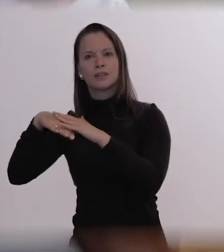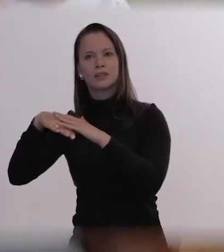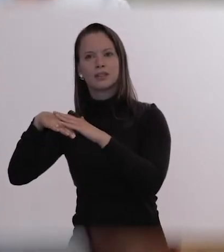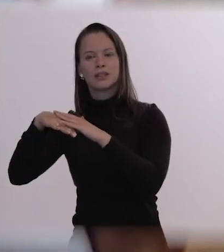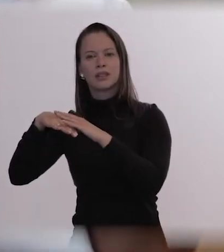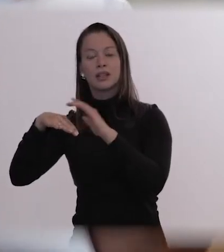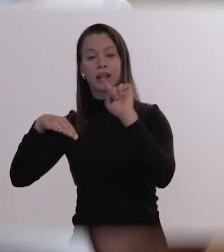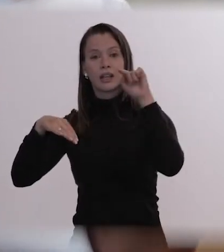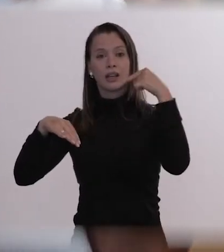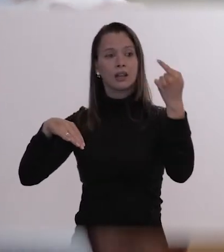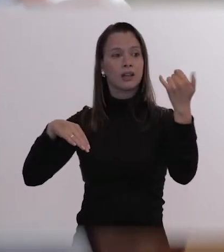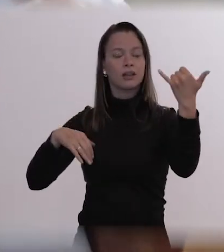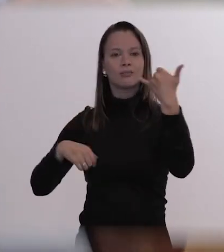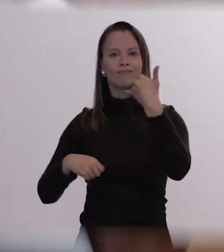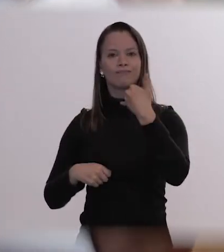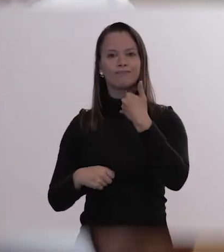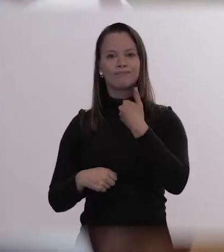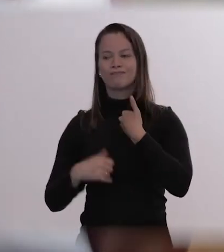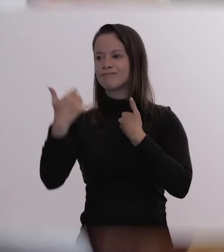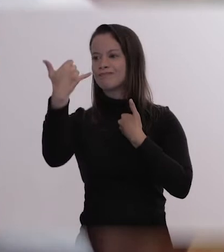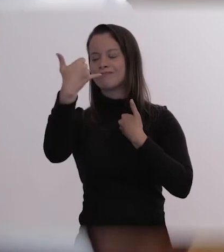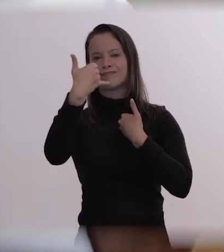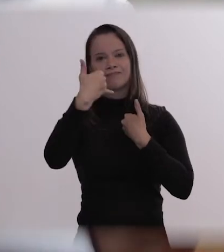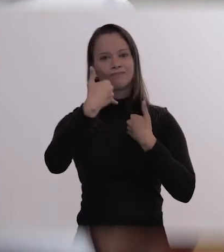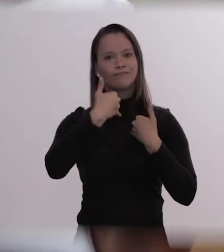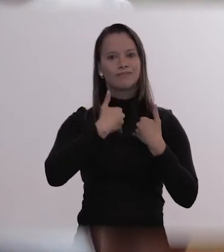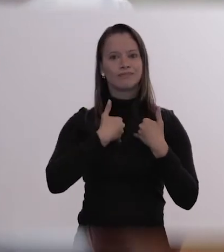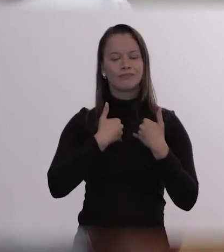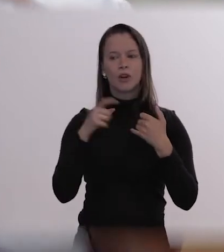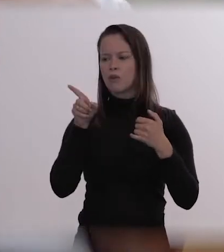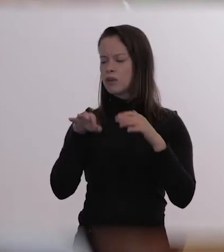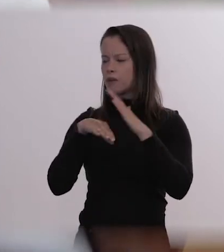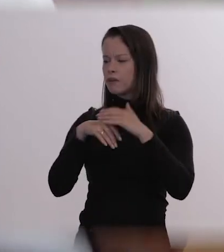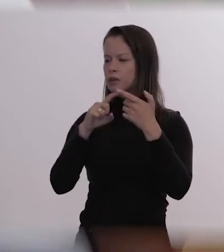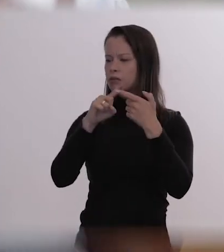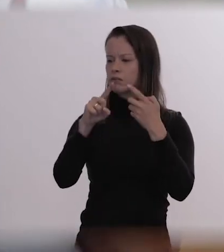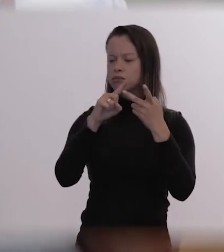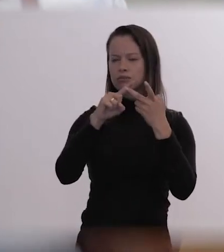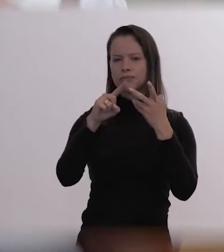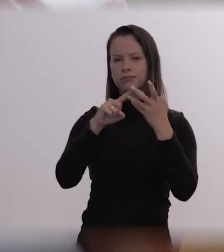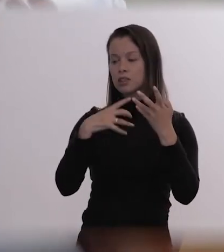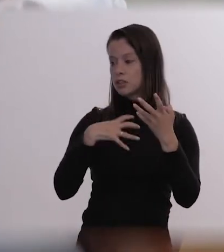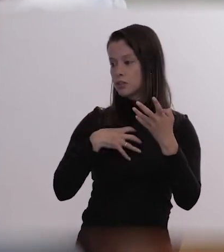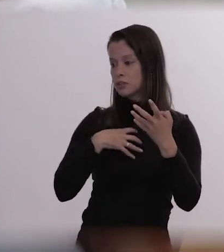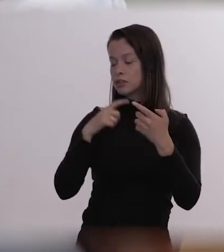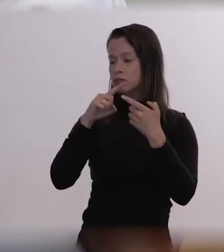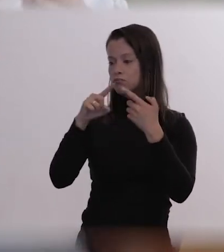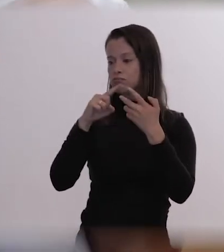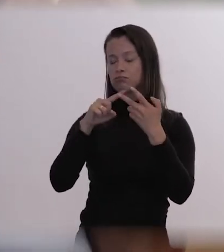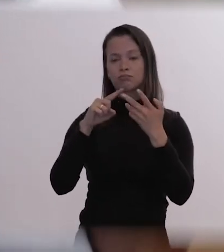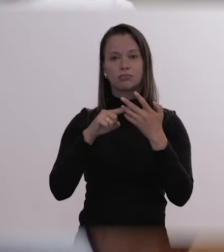depois, por conta das pessoas que iam me falando o que tinha acontecido, de que maneira tinha